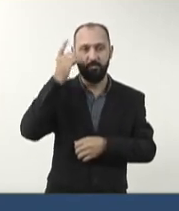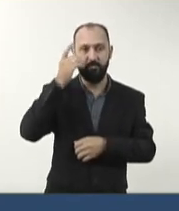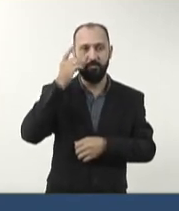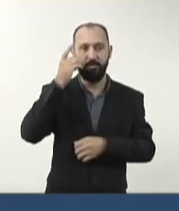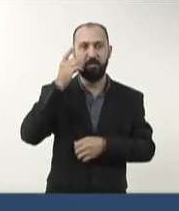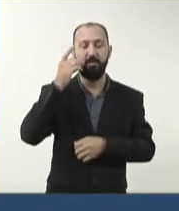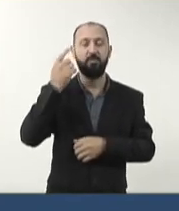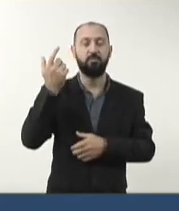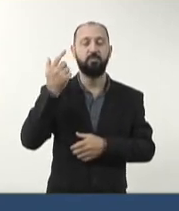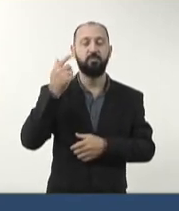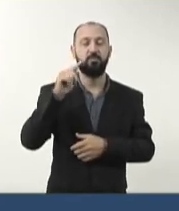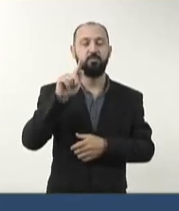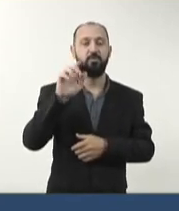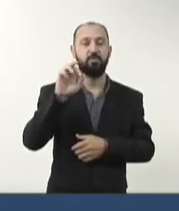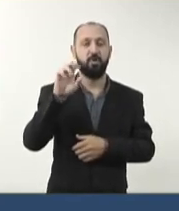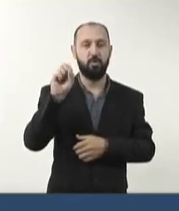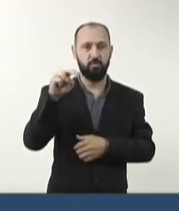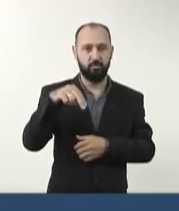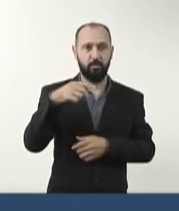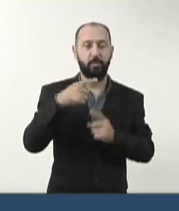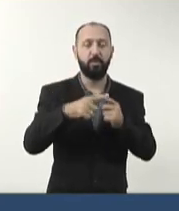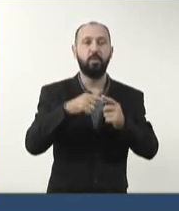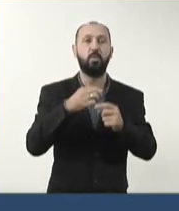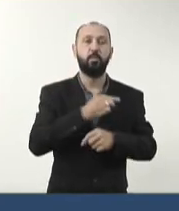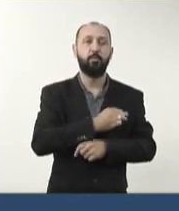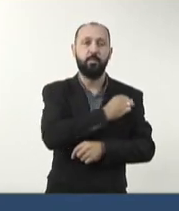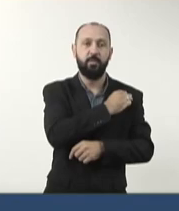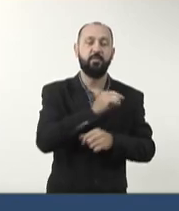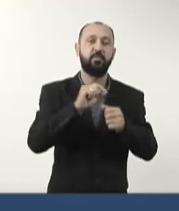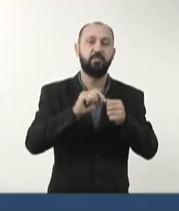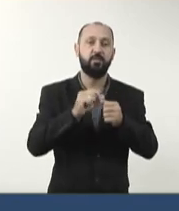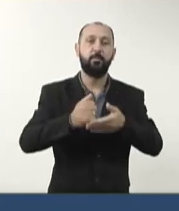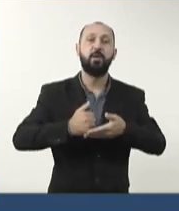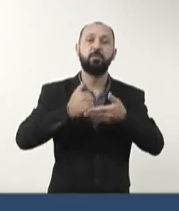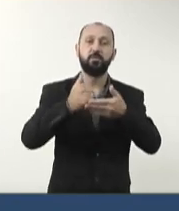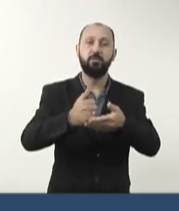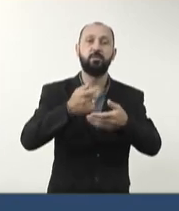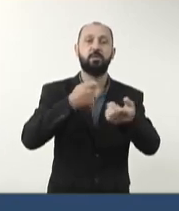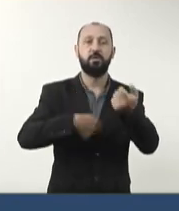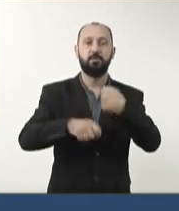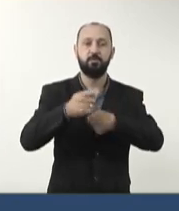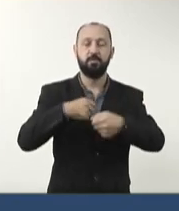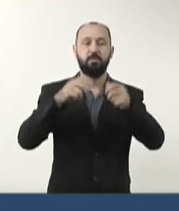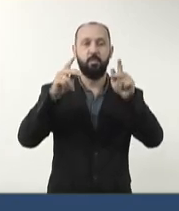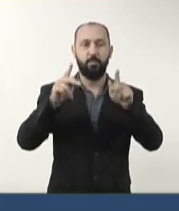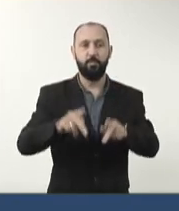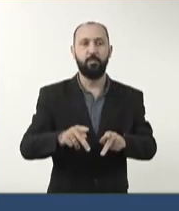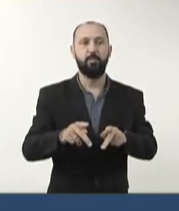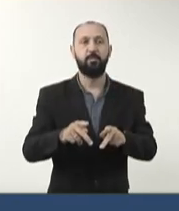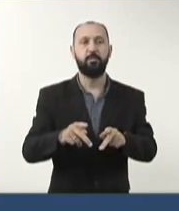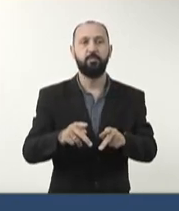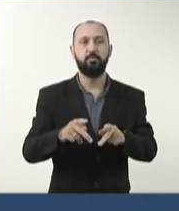pelo trabalho que o ministro vem fazendo em prol da administração pública